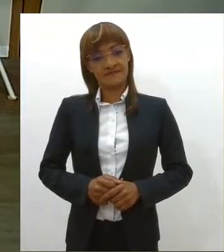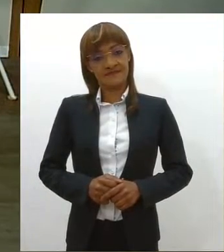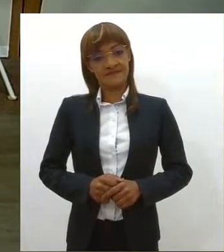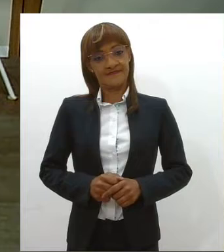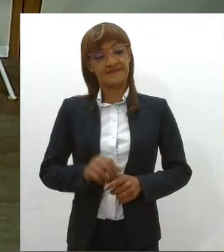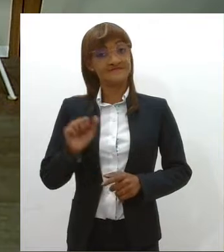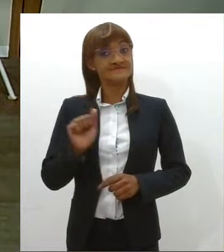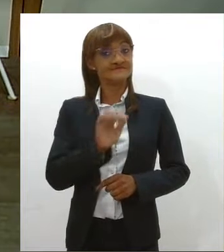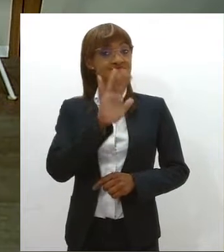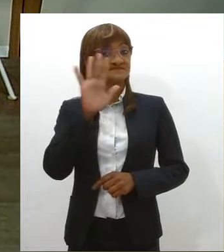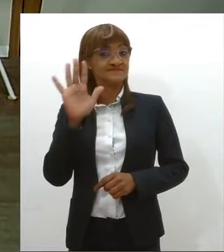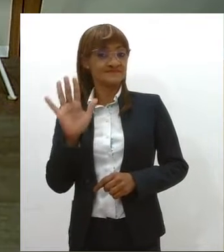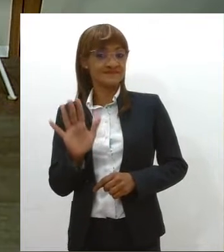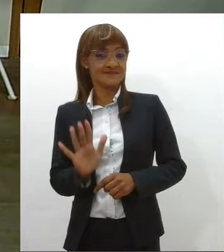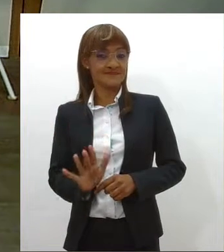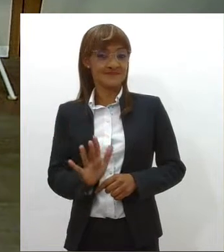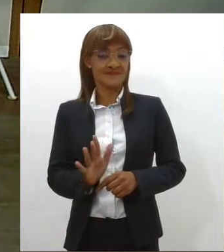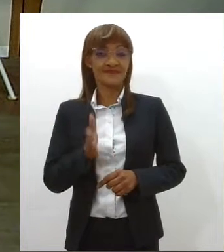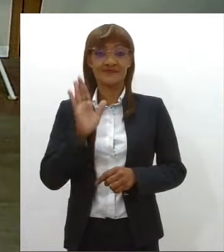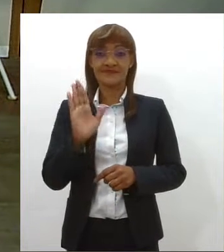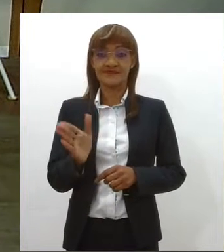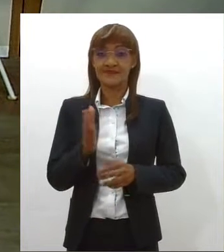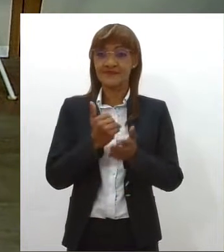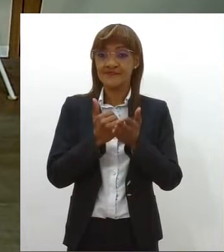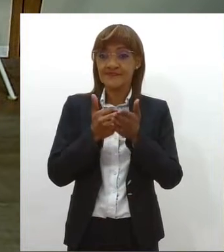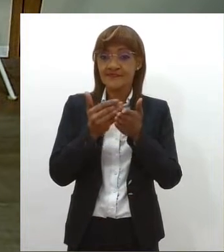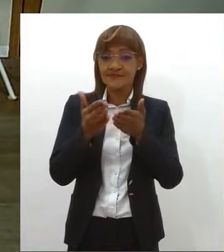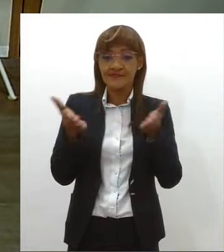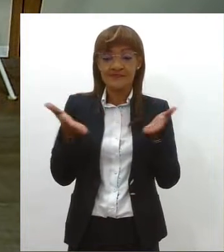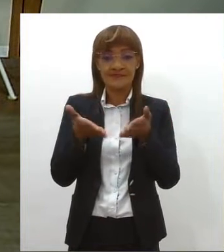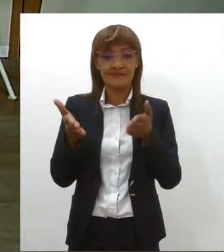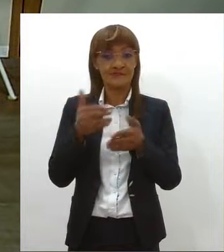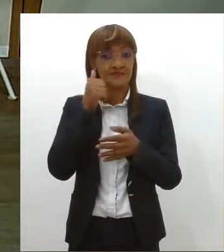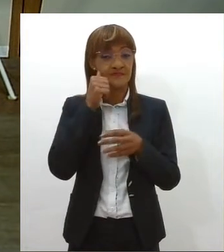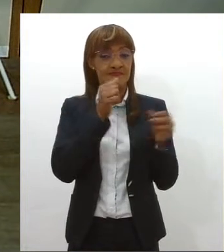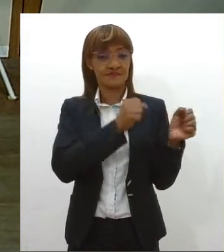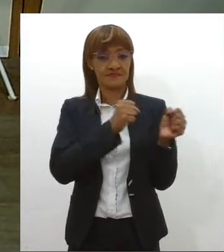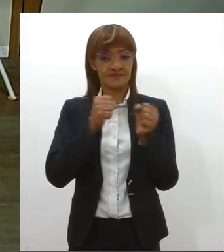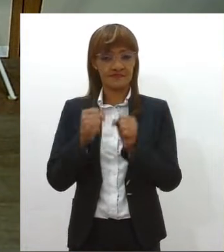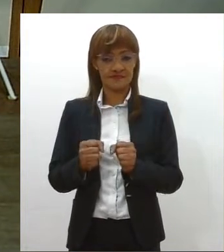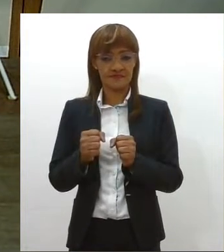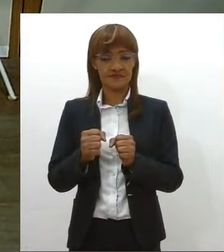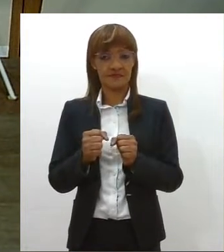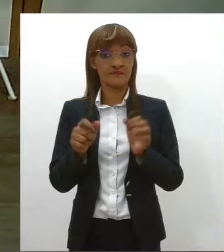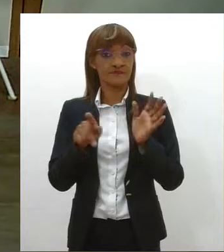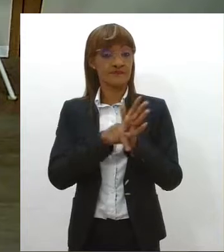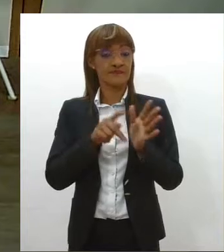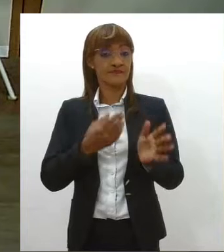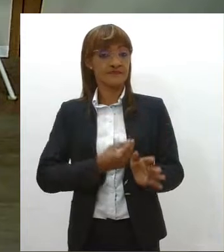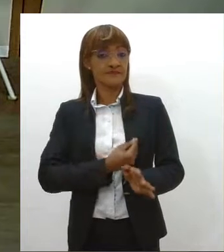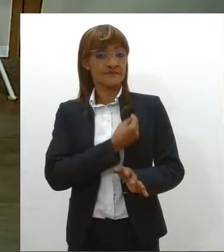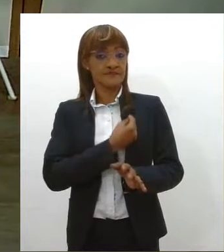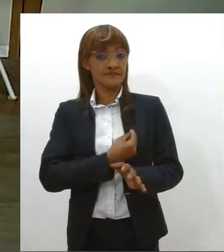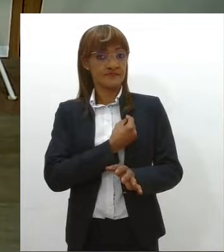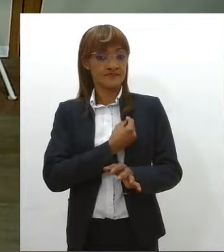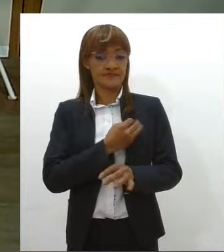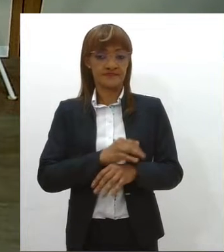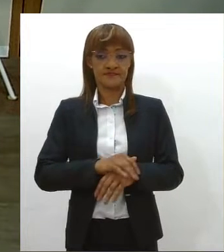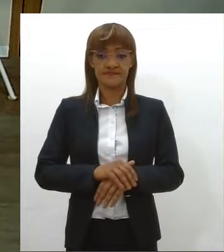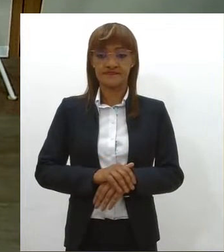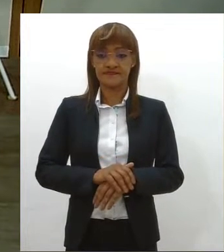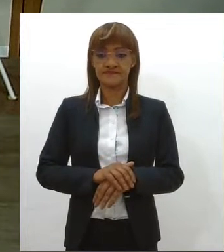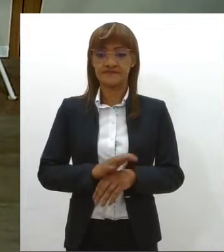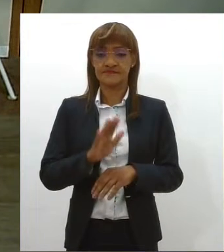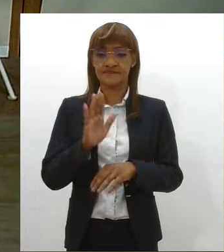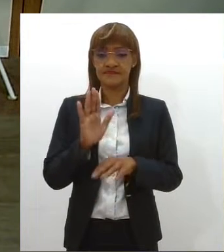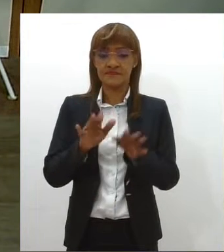Olá, está começando mais um Elas no Comando. Elas no comando de suas próprias vidas. Olha, estudos